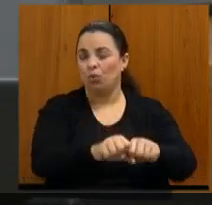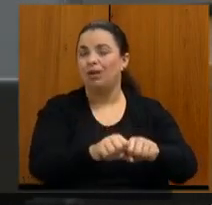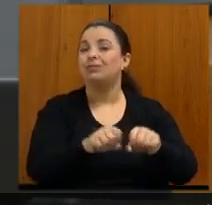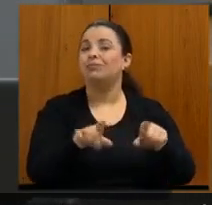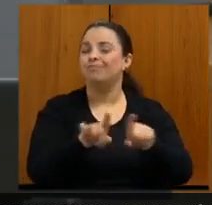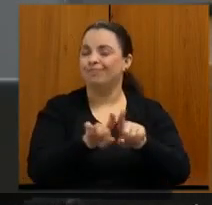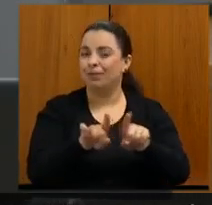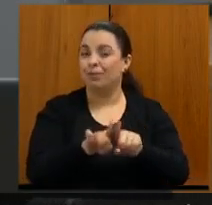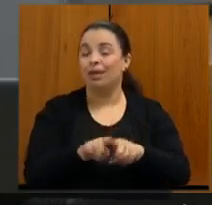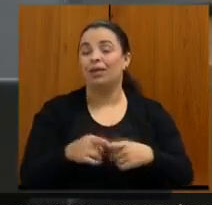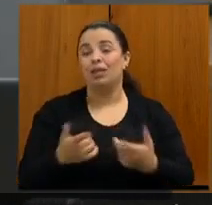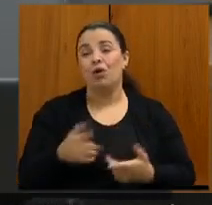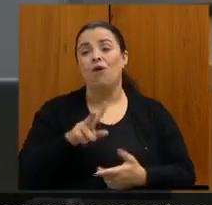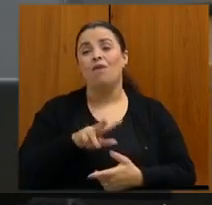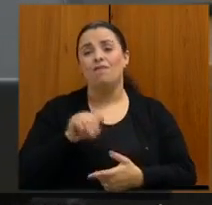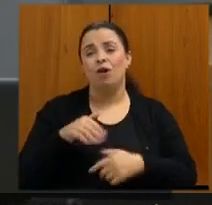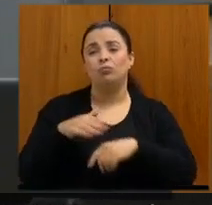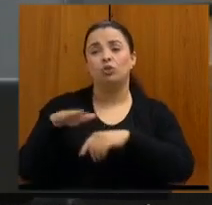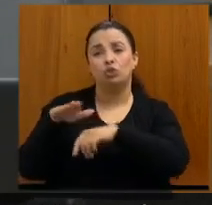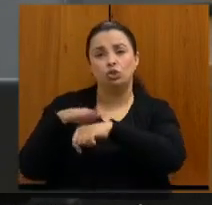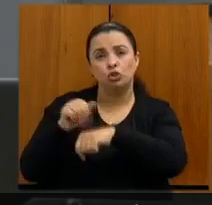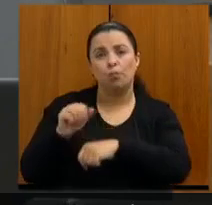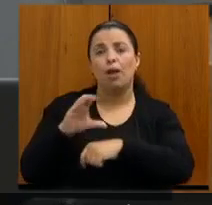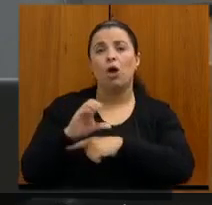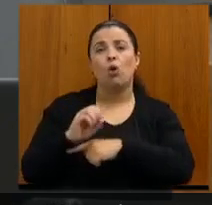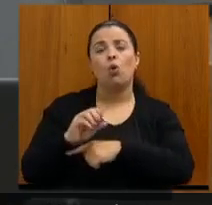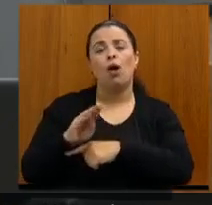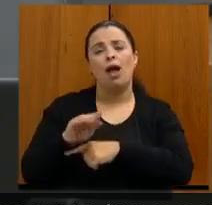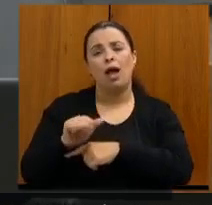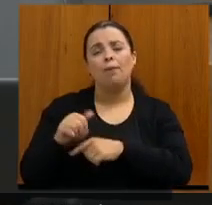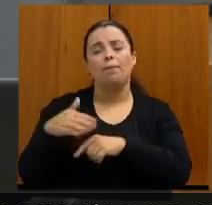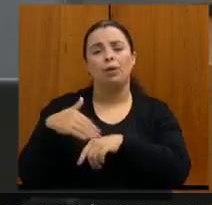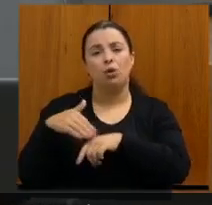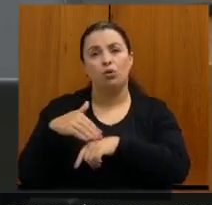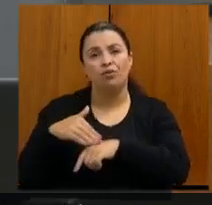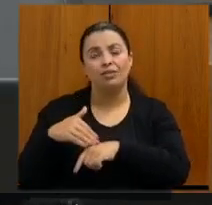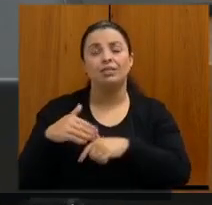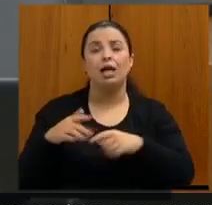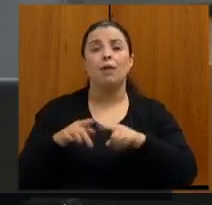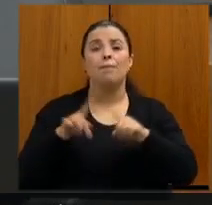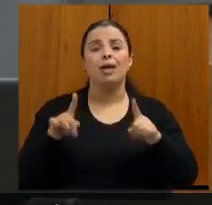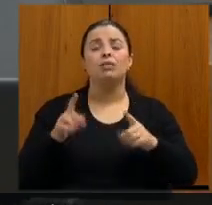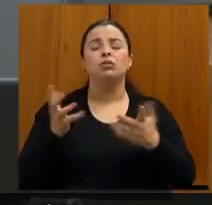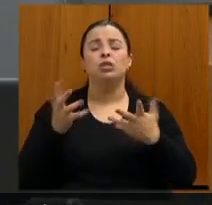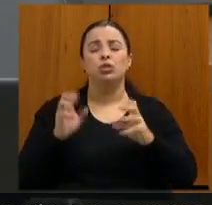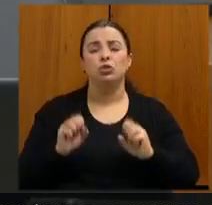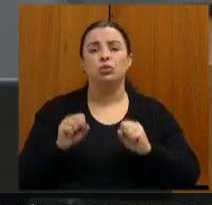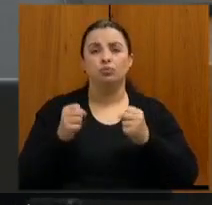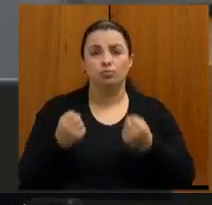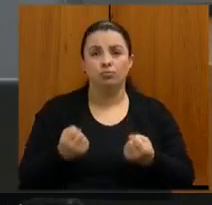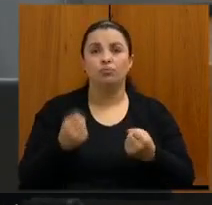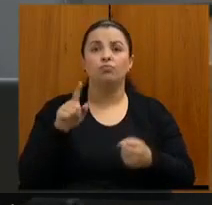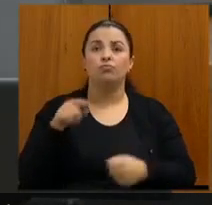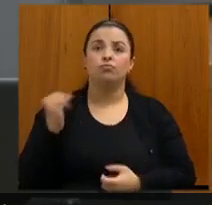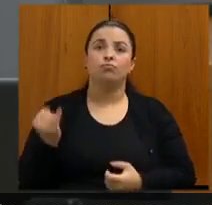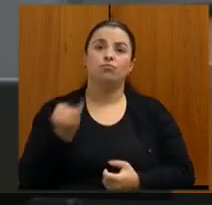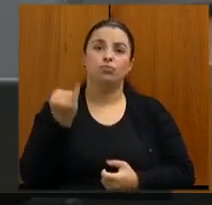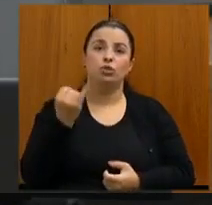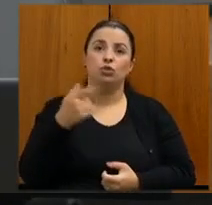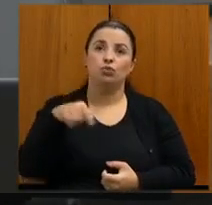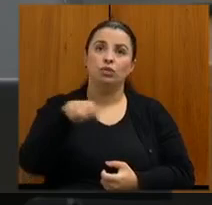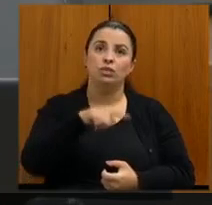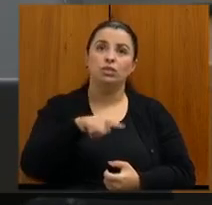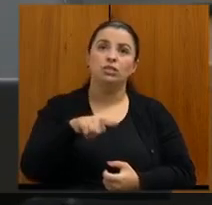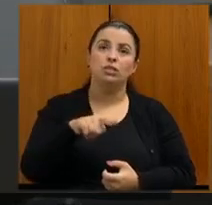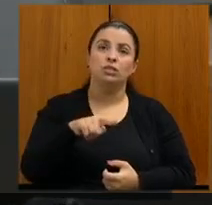agora recente enfim mas queria só salientar né que da sua fala e do Luciano o quanto que é importante